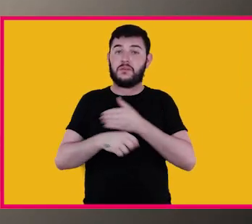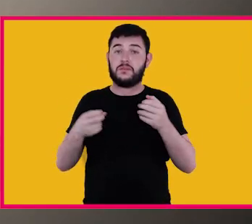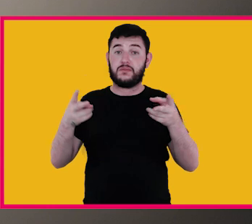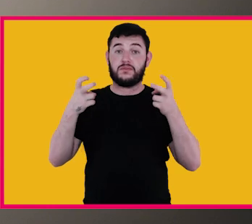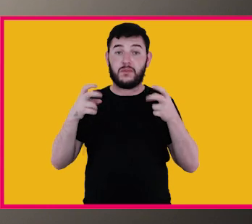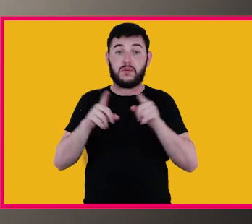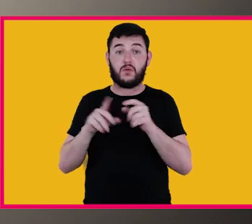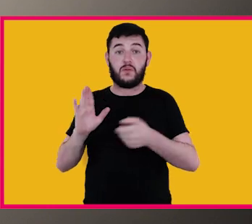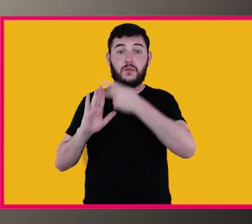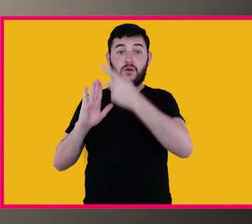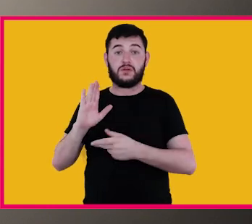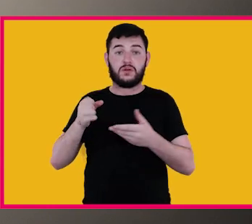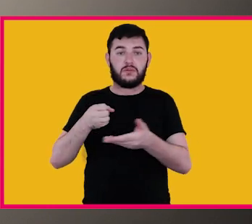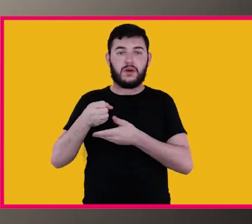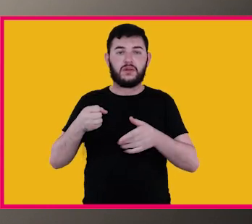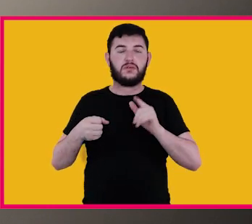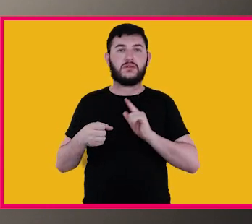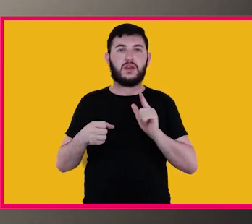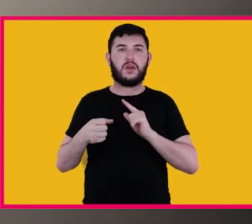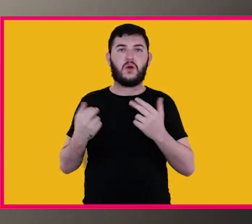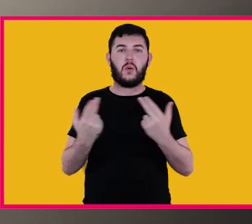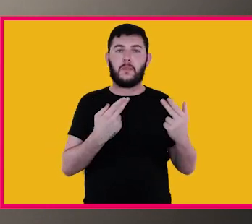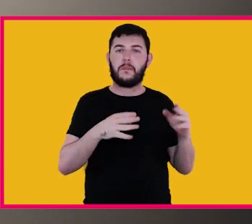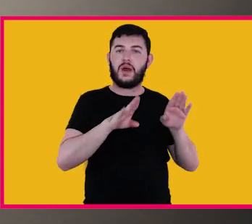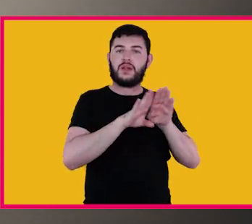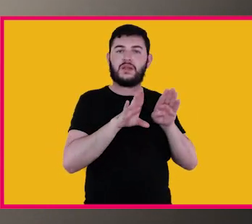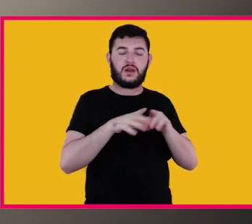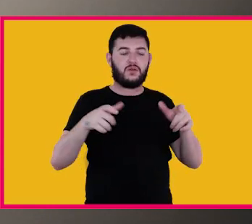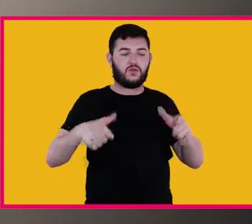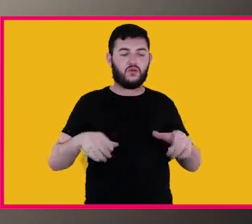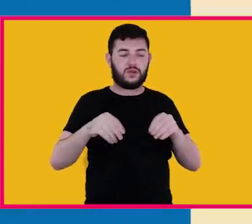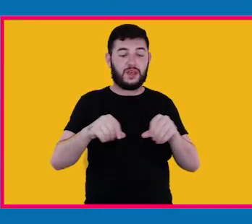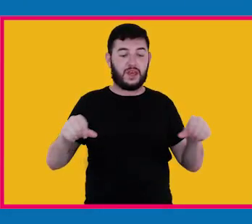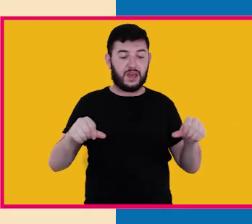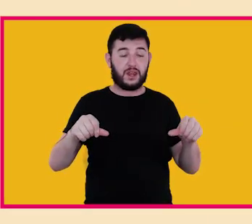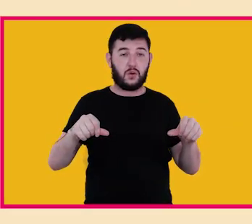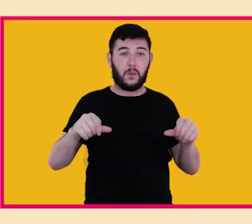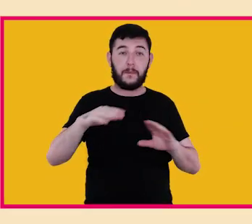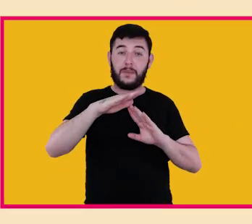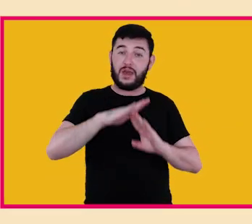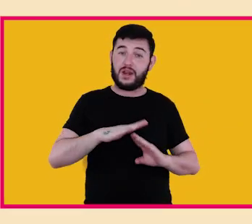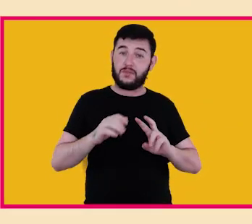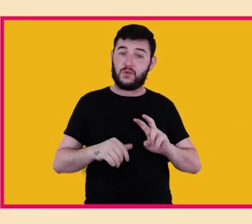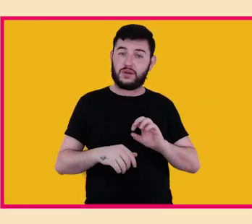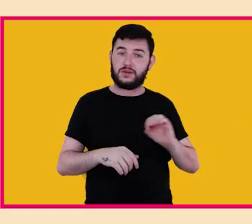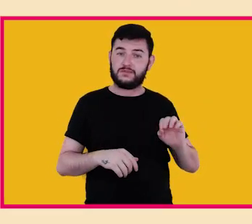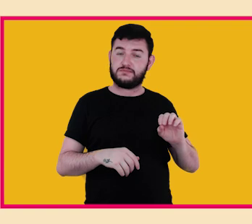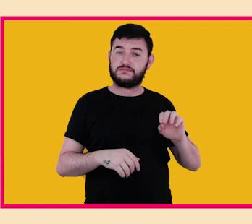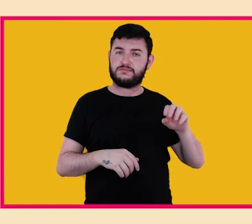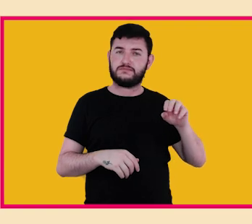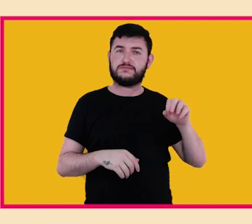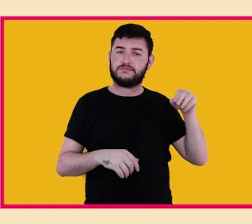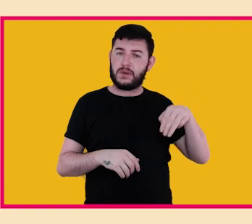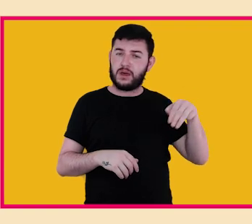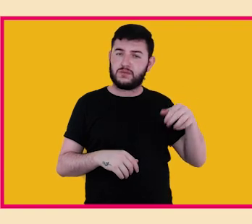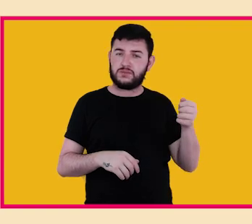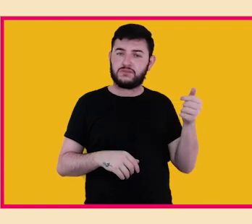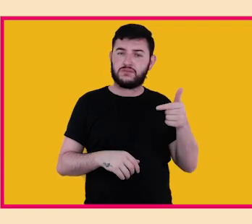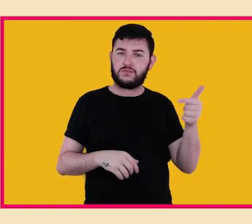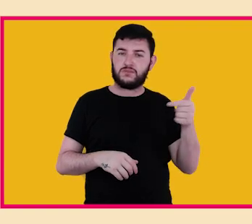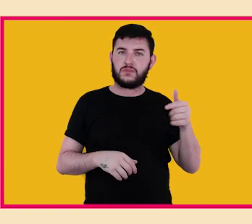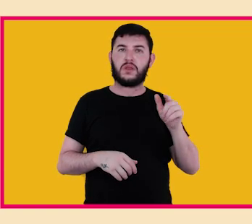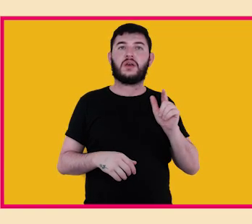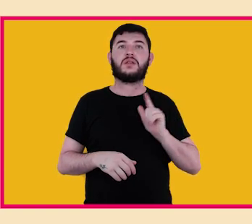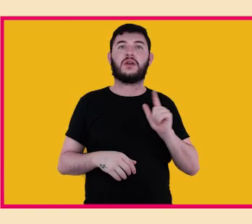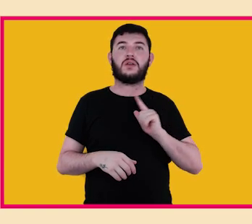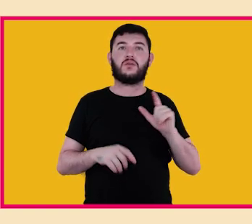com um padrão inserido em um terreno considerado que o mínimo que é de 500 metros quadrados. Sendo assim, os pontos de conexão das instalações com